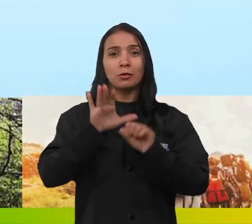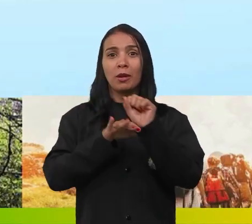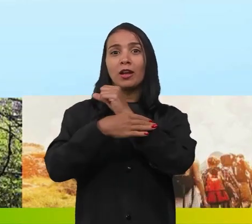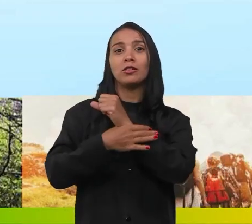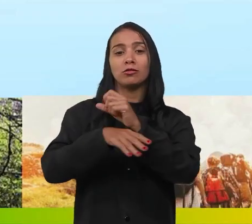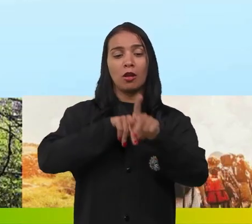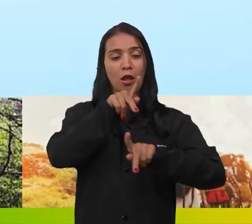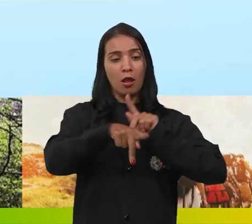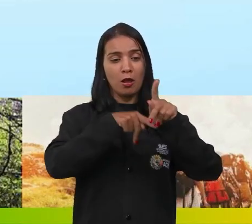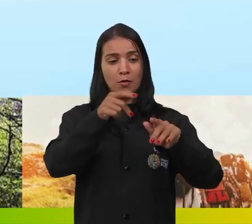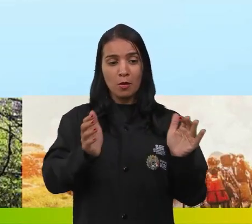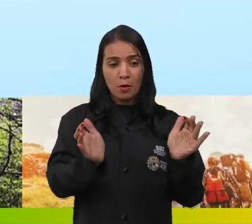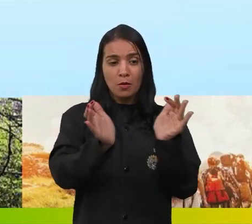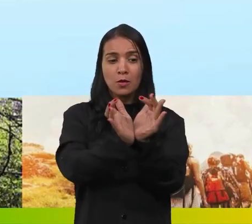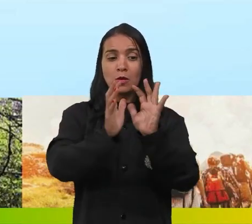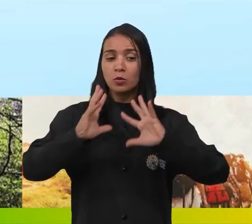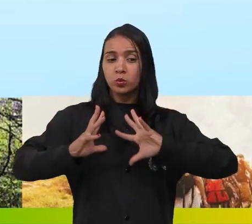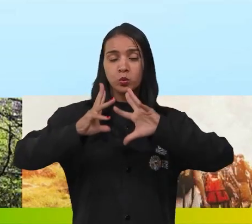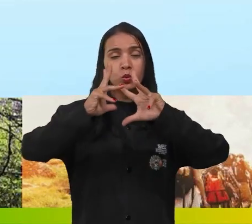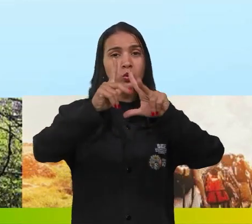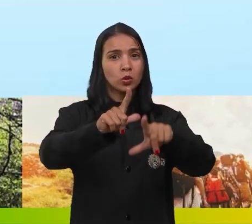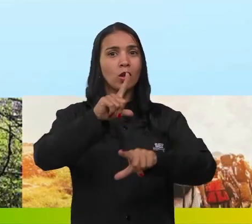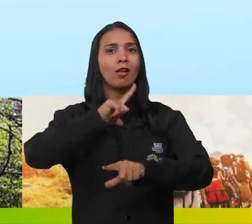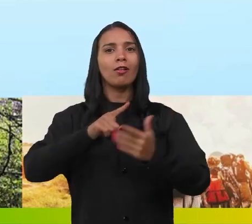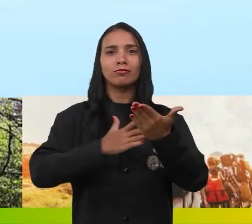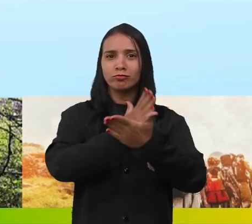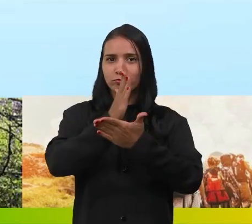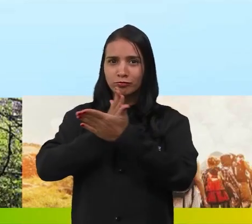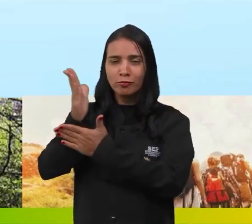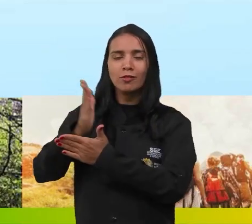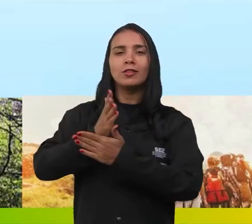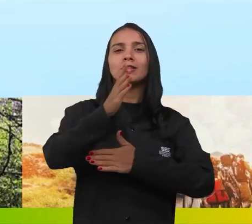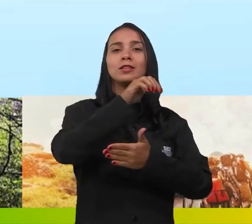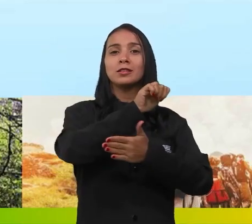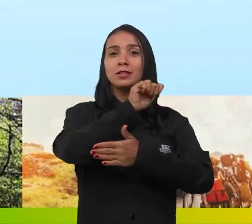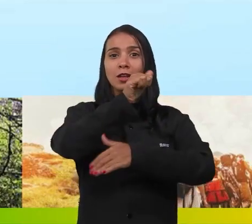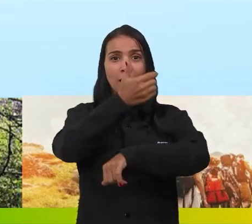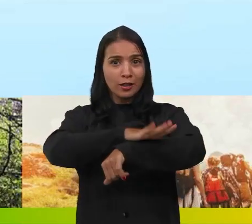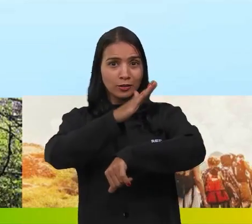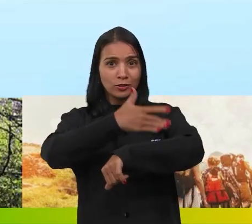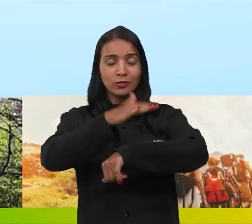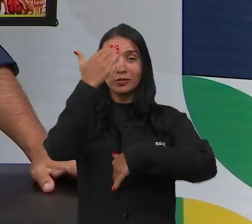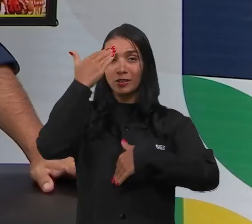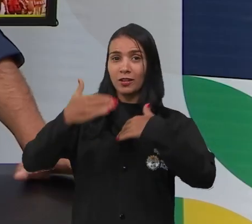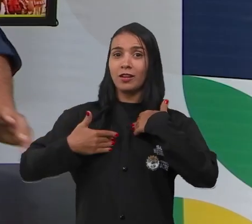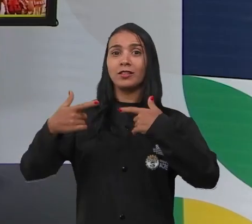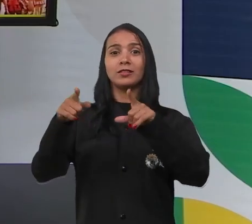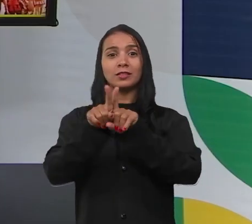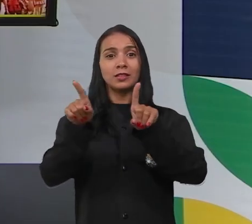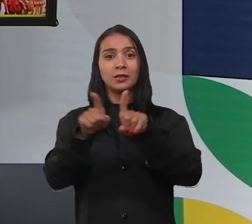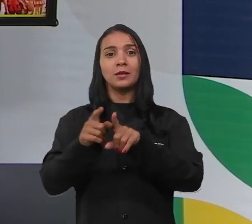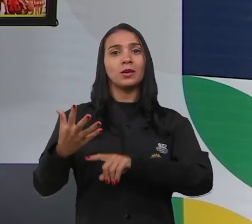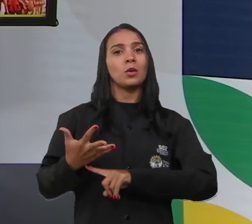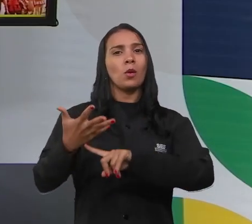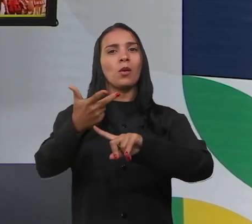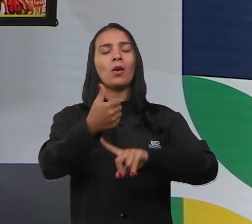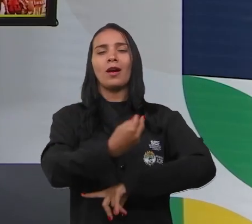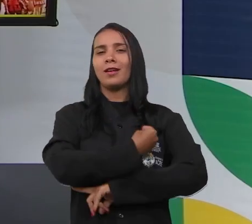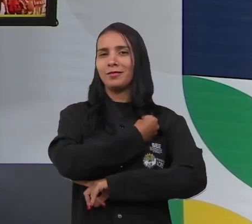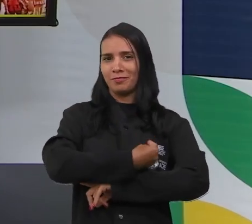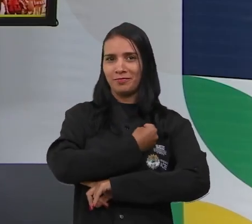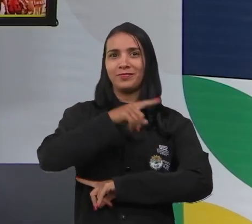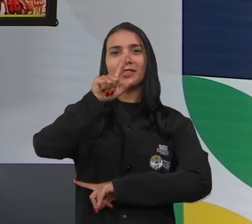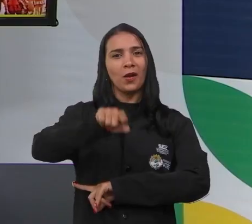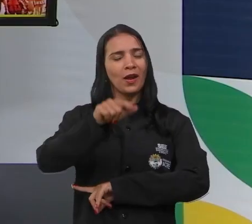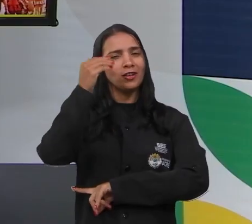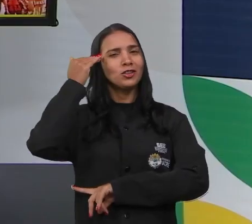população tenha acesso às atividades que melhorem a qualidade de vida e o bem-estar geral. É basicamente o que a gente mencionou, é entender